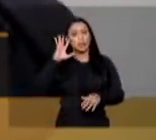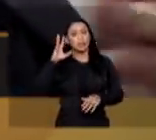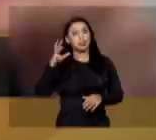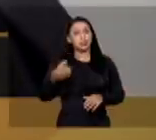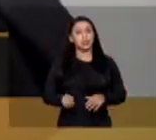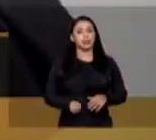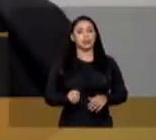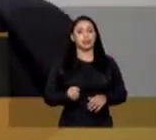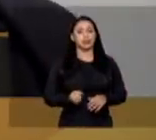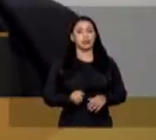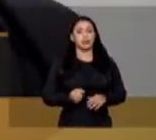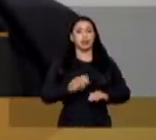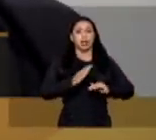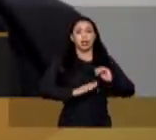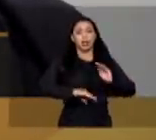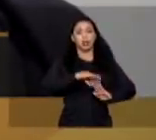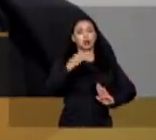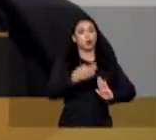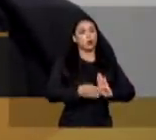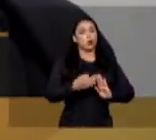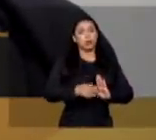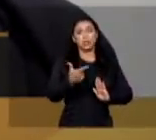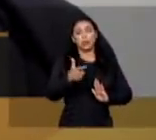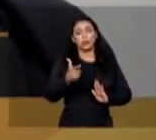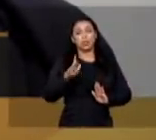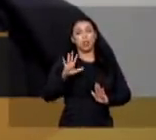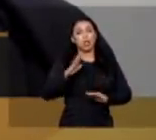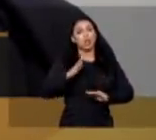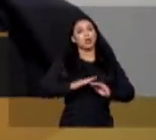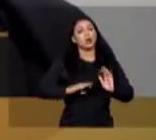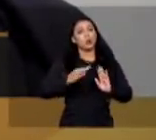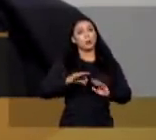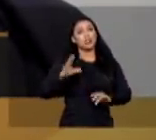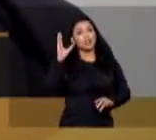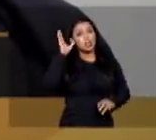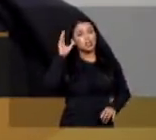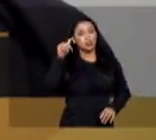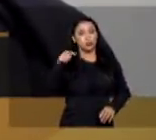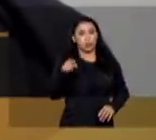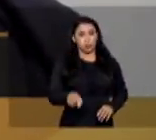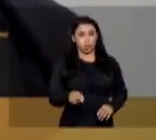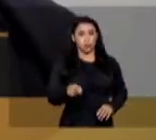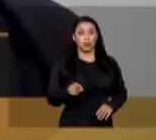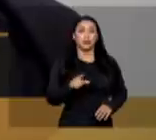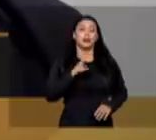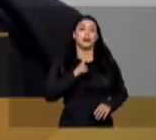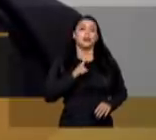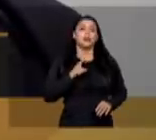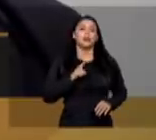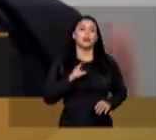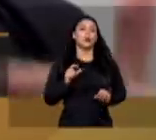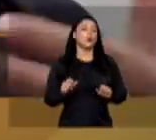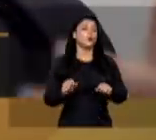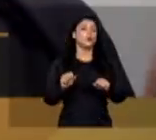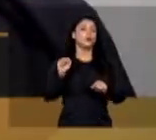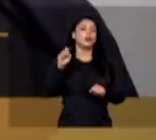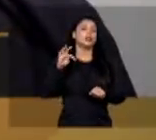neste auto sobre a incompetência territorial da 13ª Vara Federal de Curitiba, razão pela qual o tribunal não